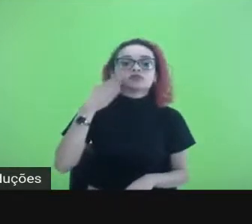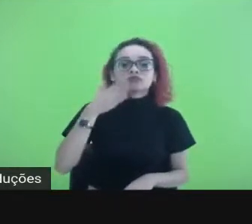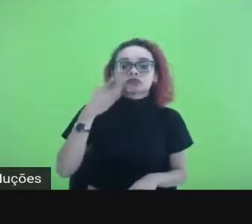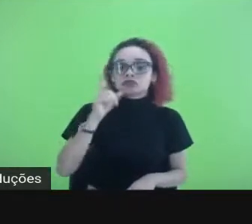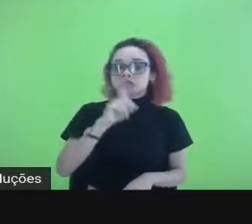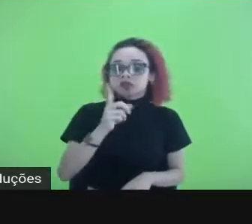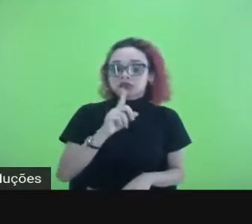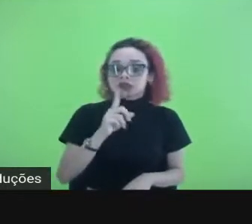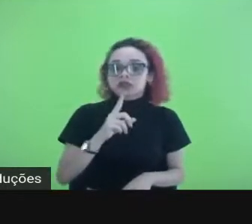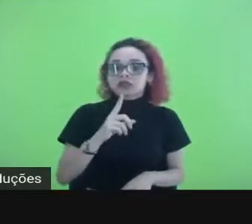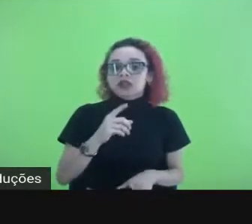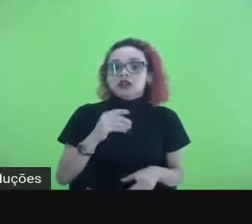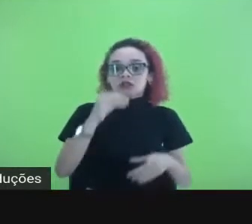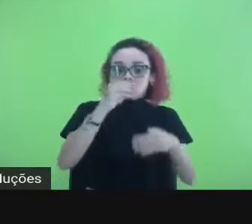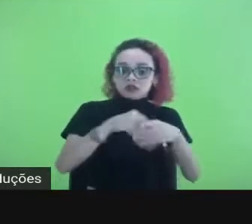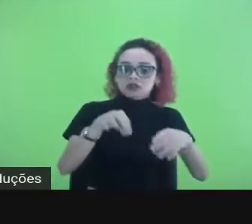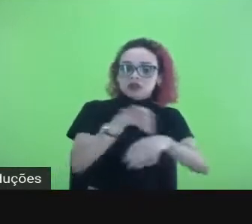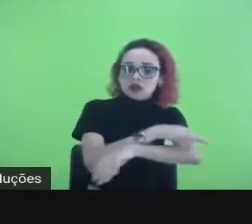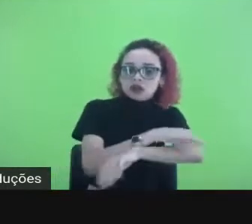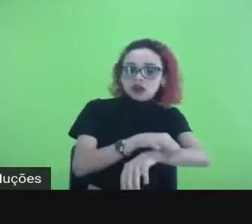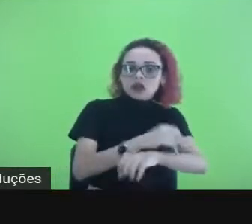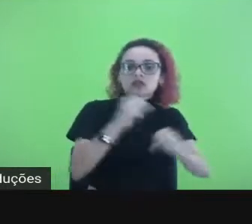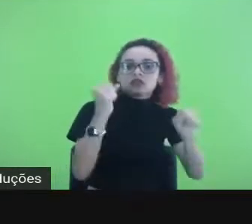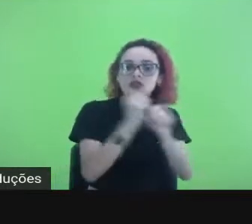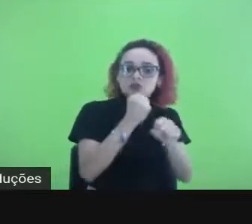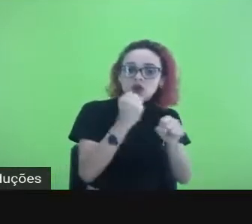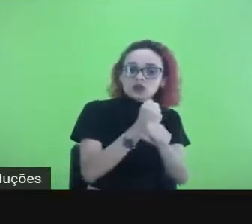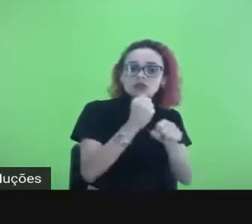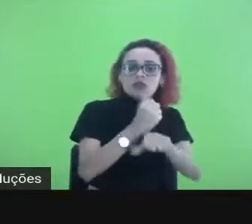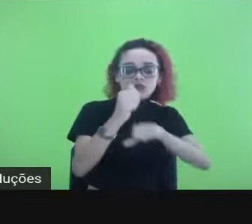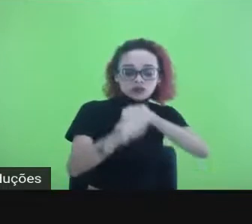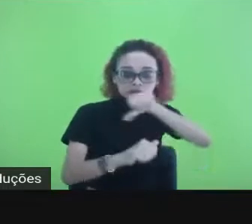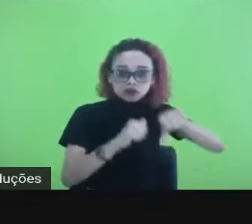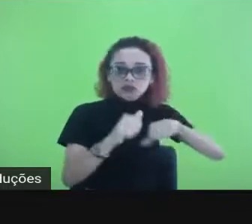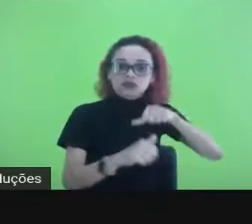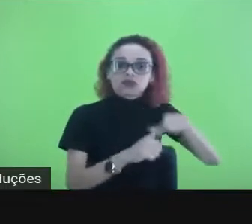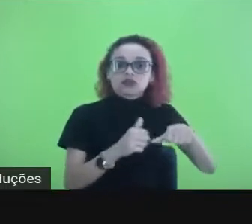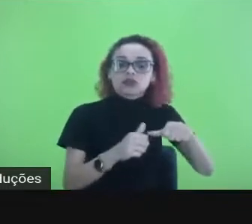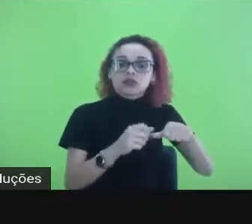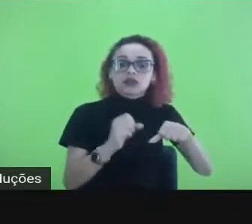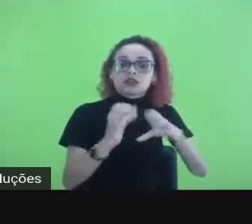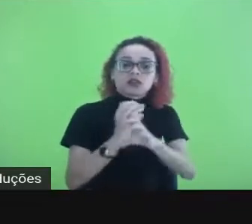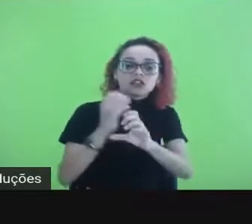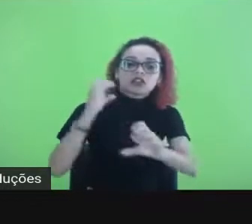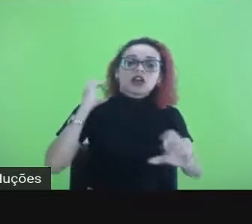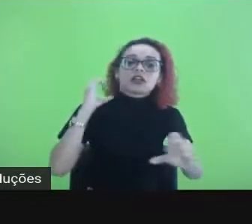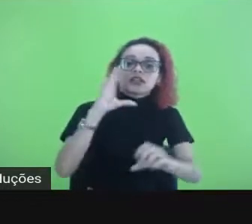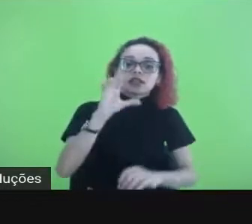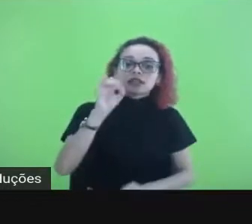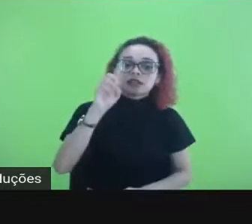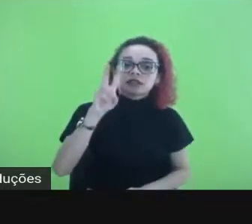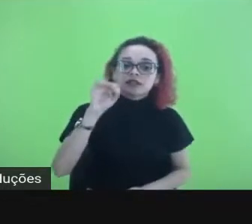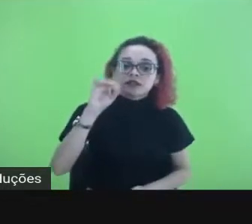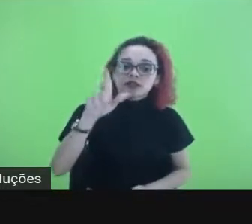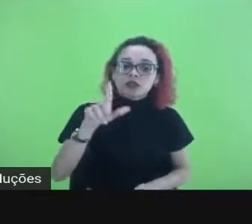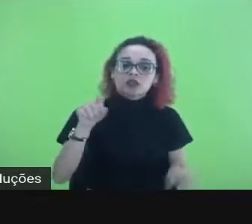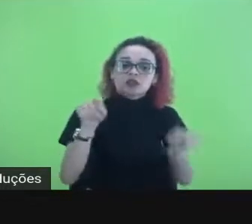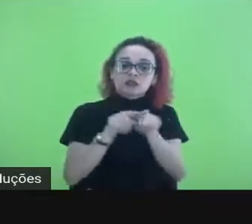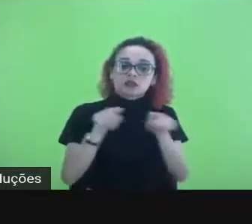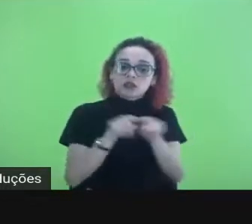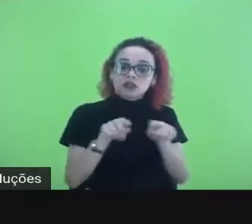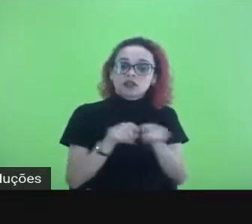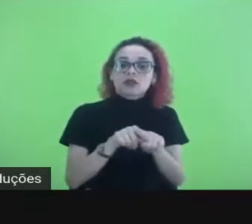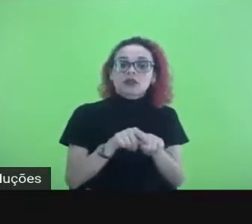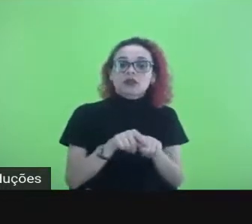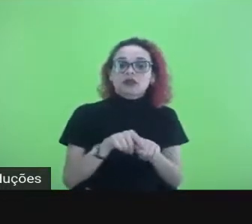da arquitetura, dentro da área da construção, da reforma e dentro da área da engenharia civil também, e aí puxa a Mabi e Elu, que é uma